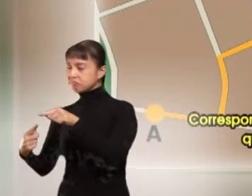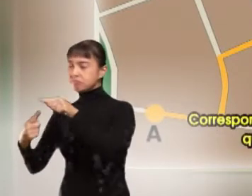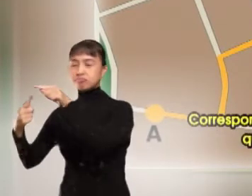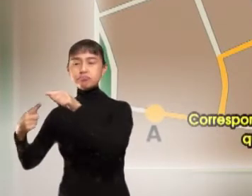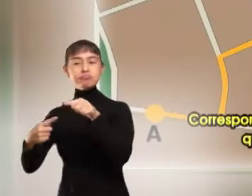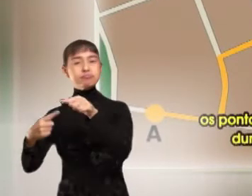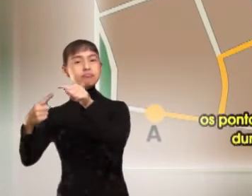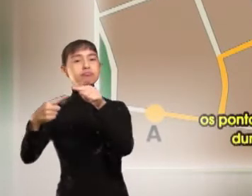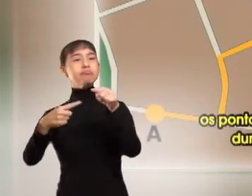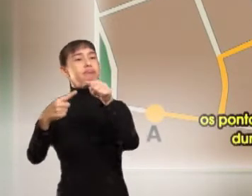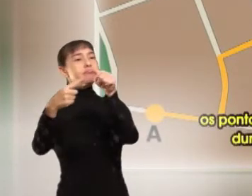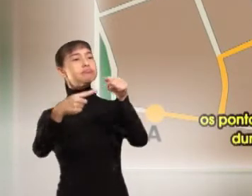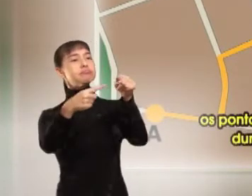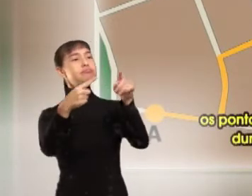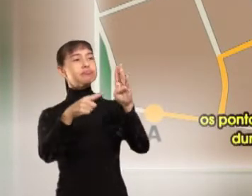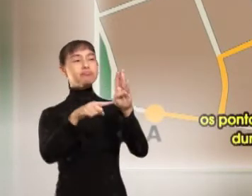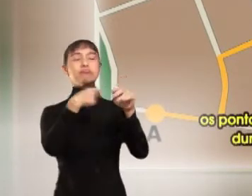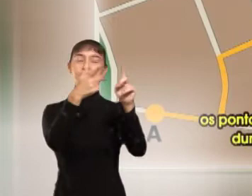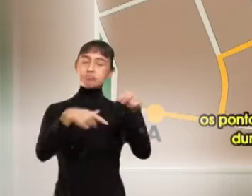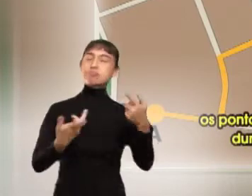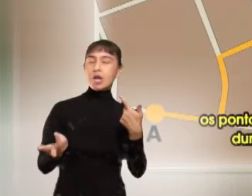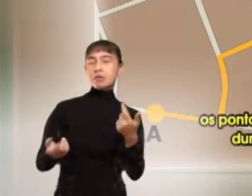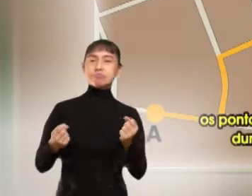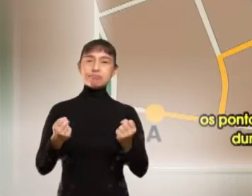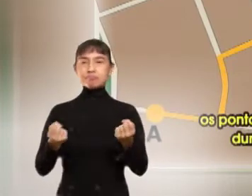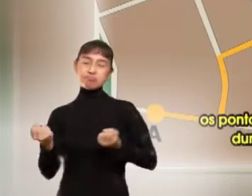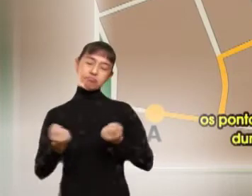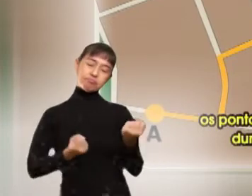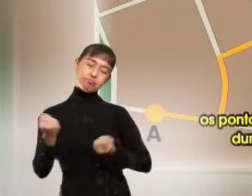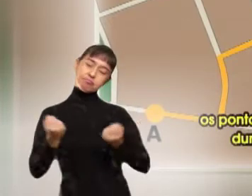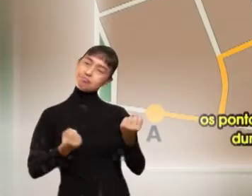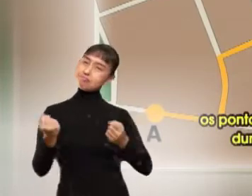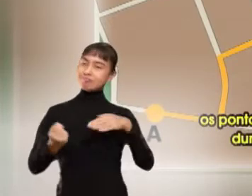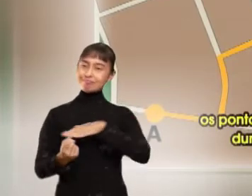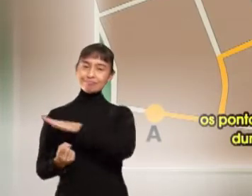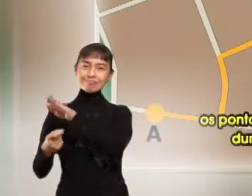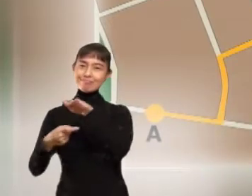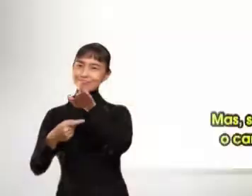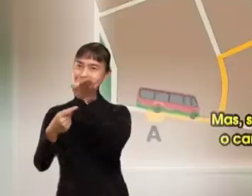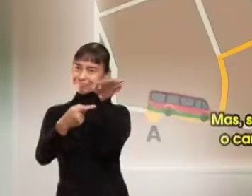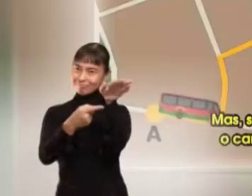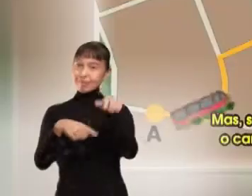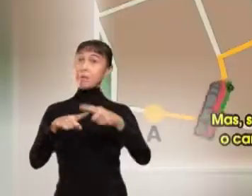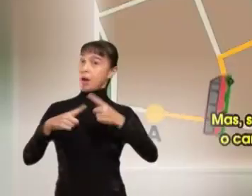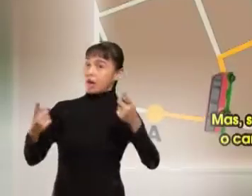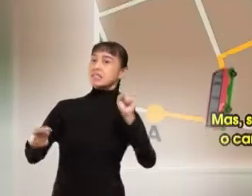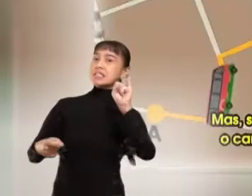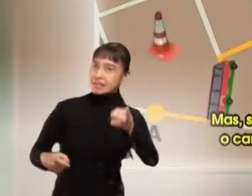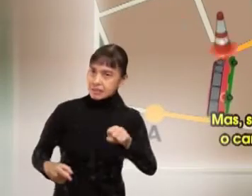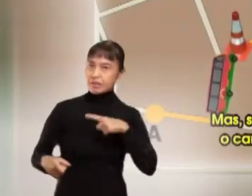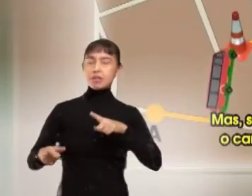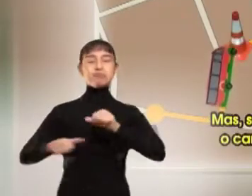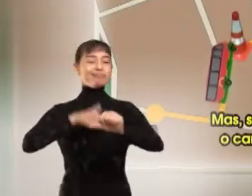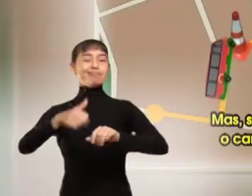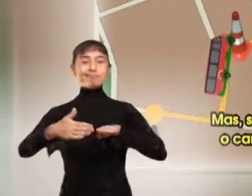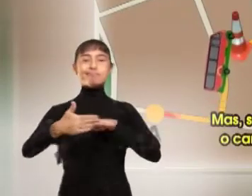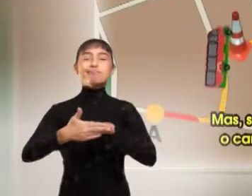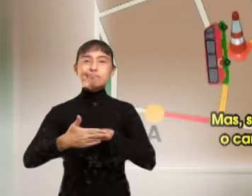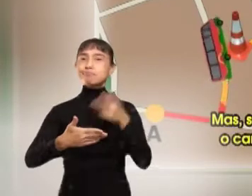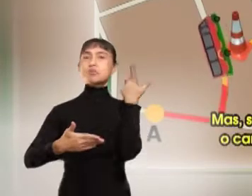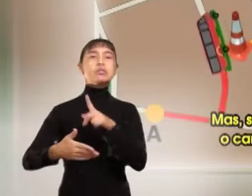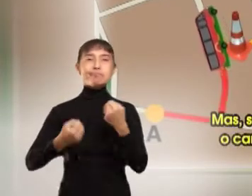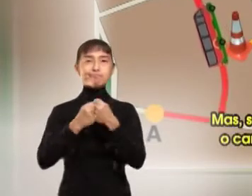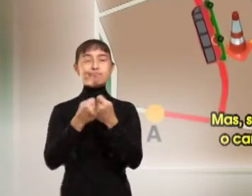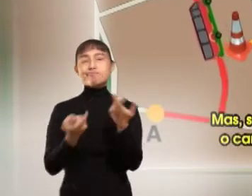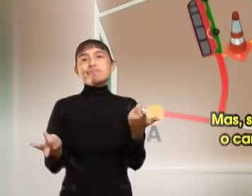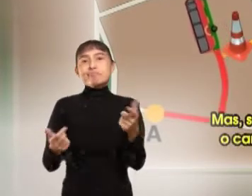por todos os pontos ocupados pelo veículo durante o seu percurso. Mas, se houver um obstáculo,